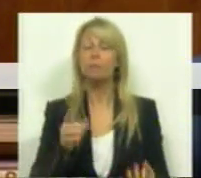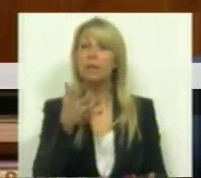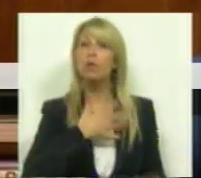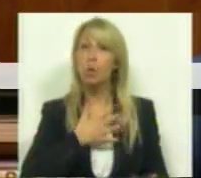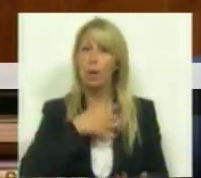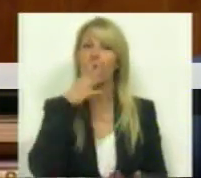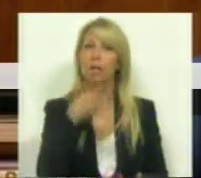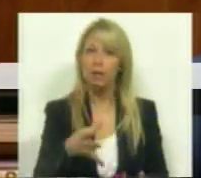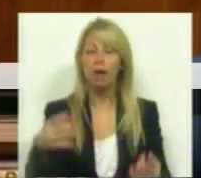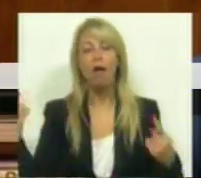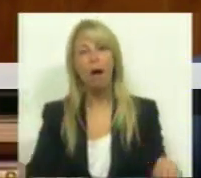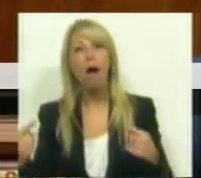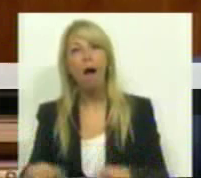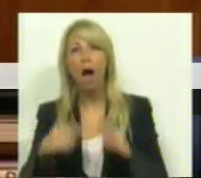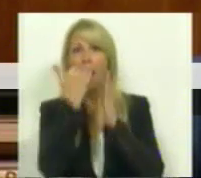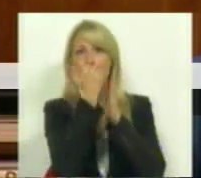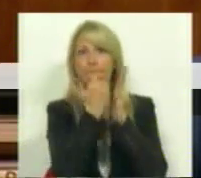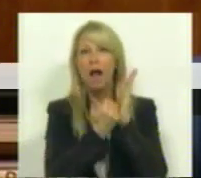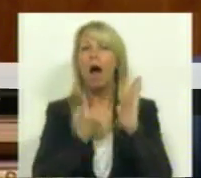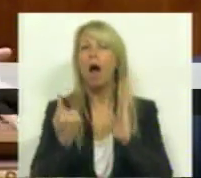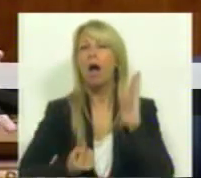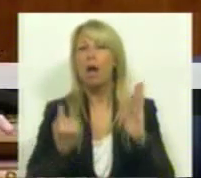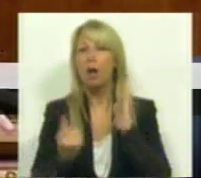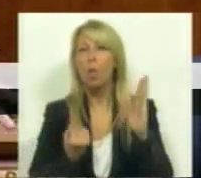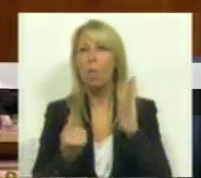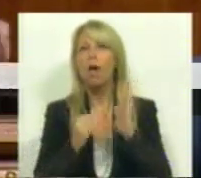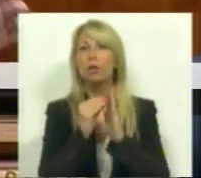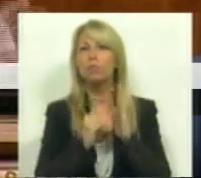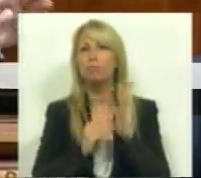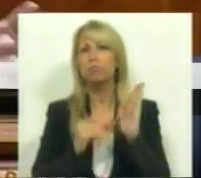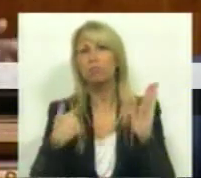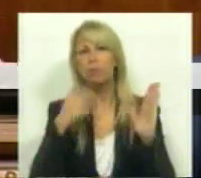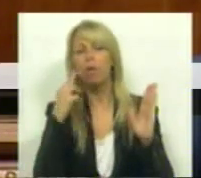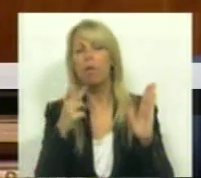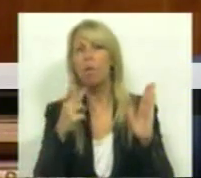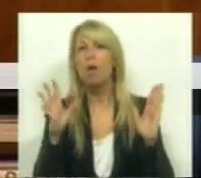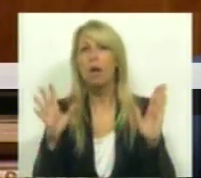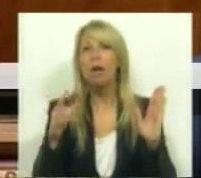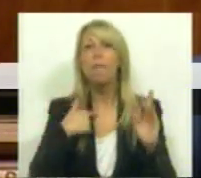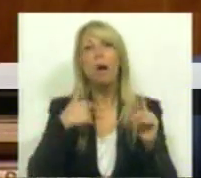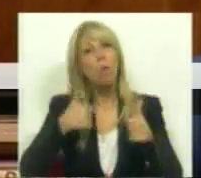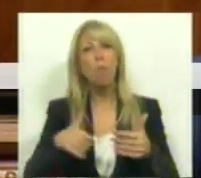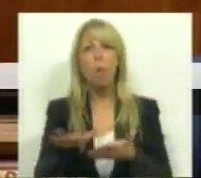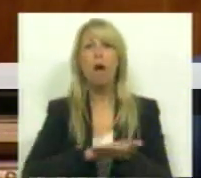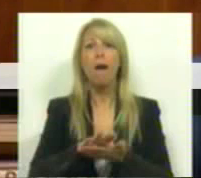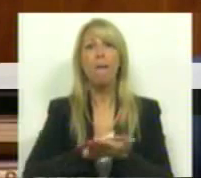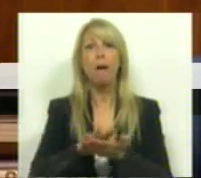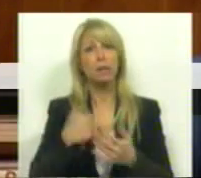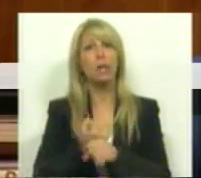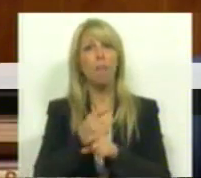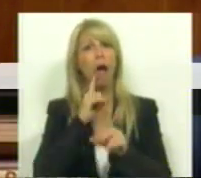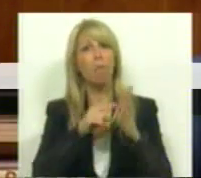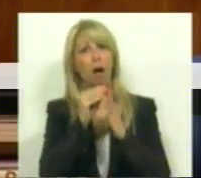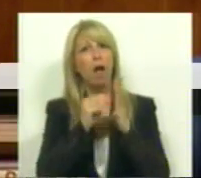houvesse várias medidas nela contida que nos merecessem reparo e discussão, mas seria uma boa base de trabalho. Isso é muito diferente,